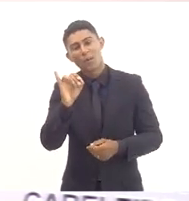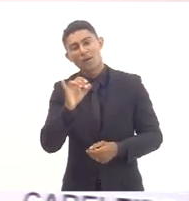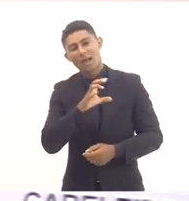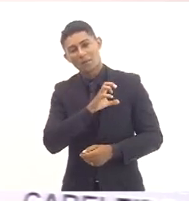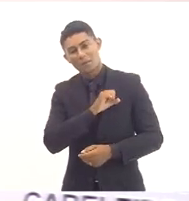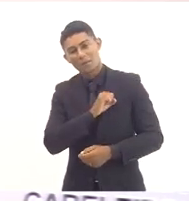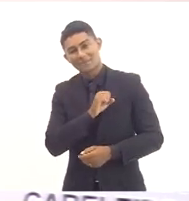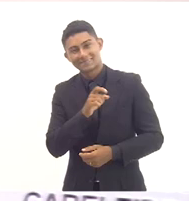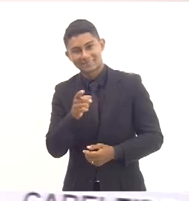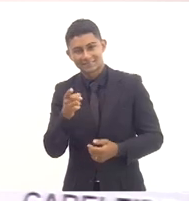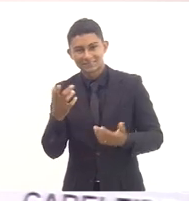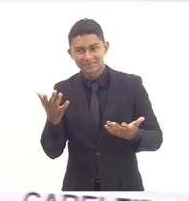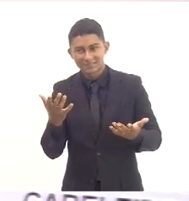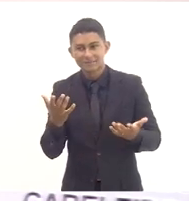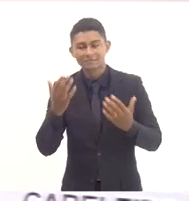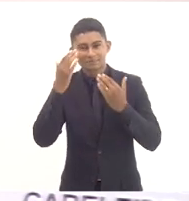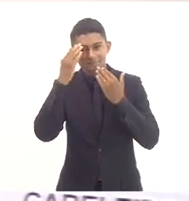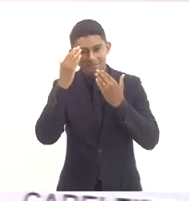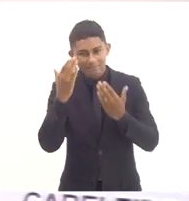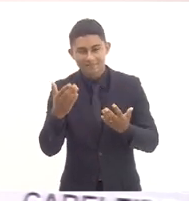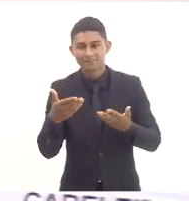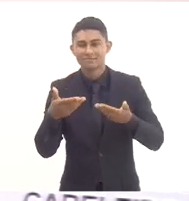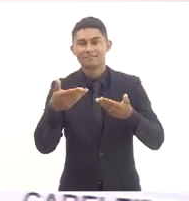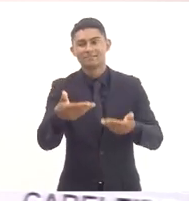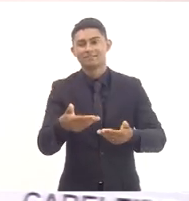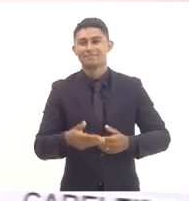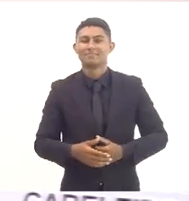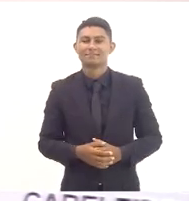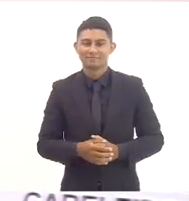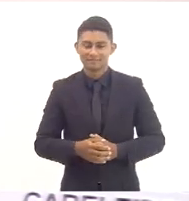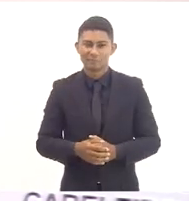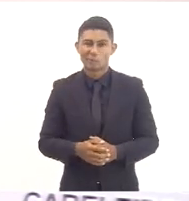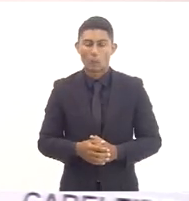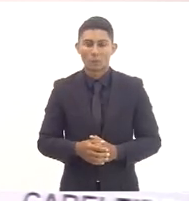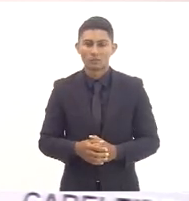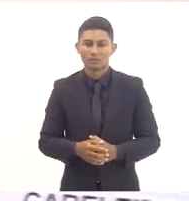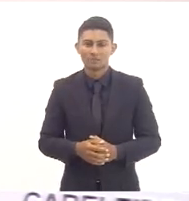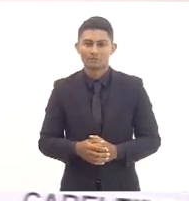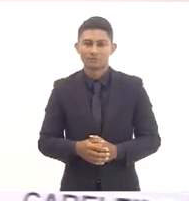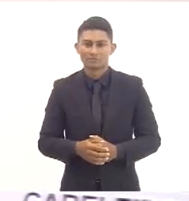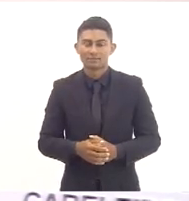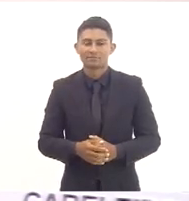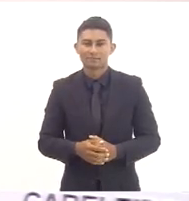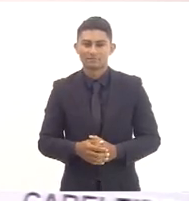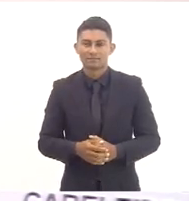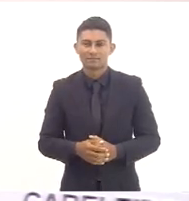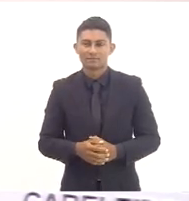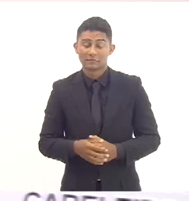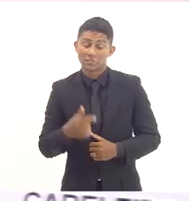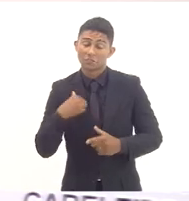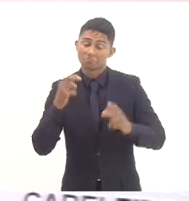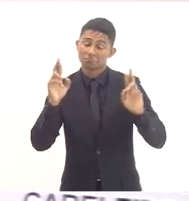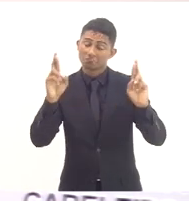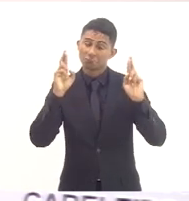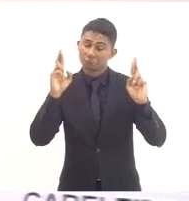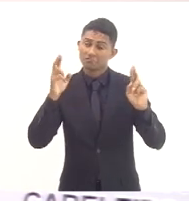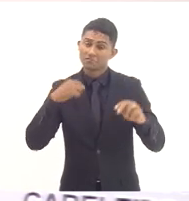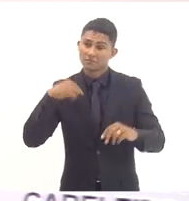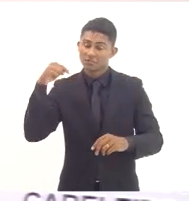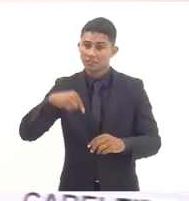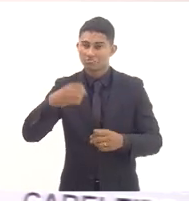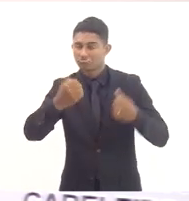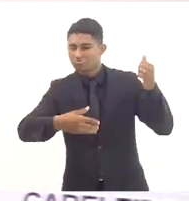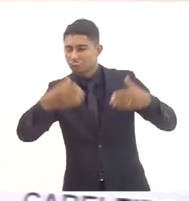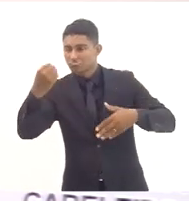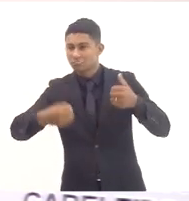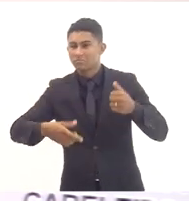tá muito obrigado pelo convite é espero ter de alguma forma participado